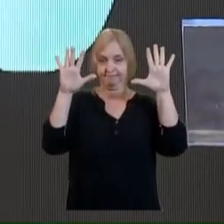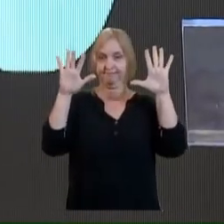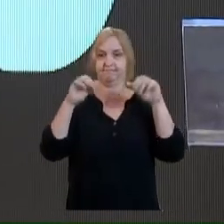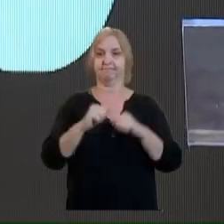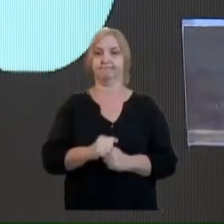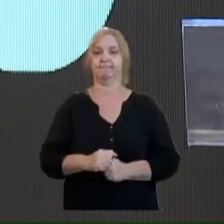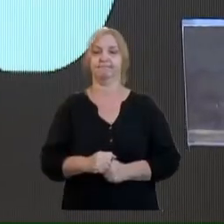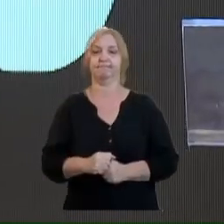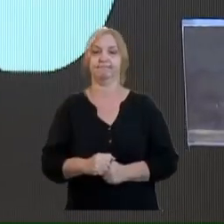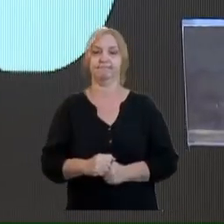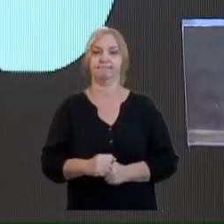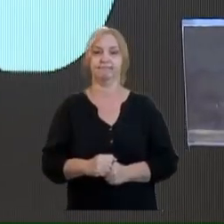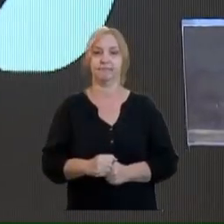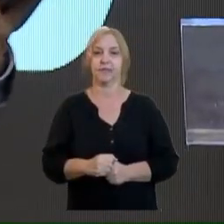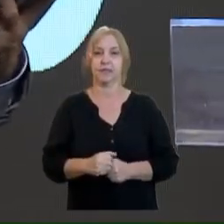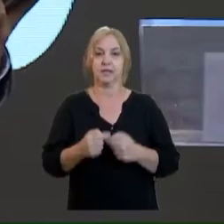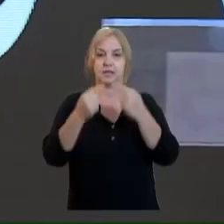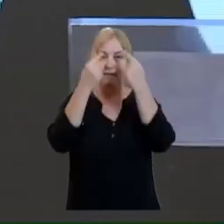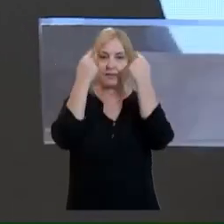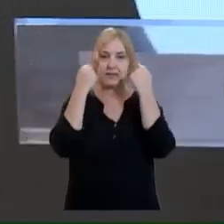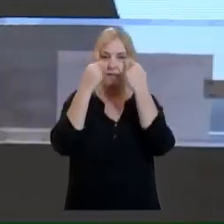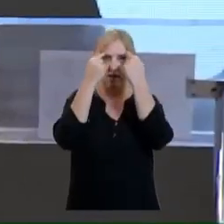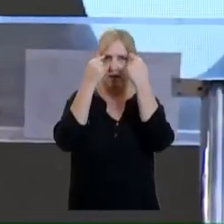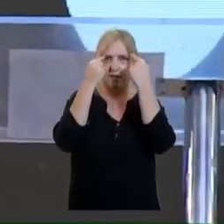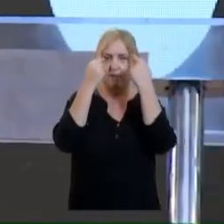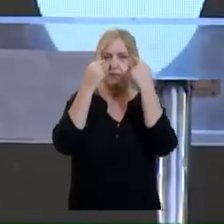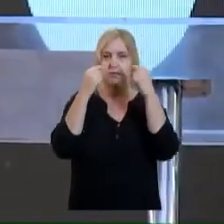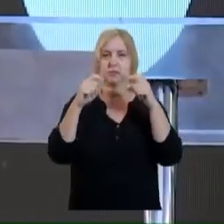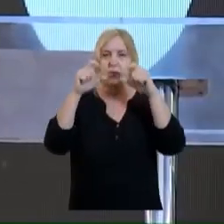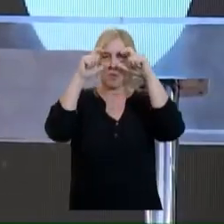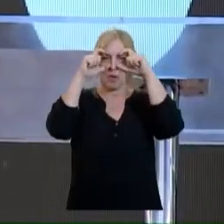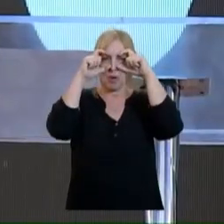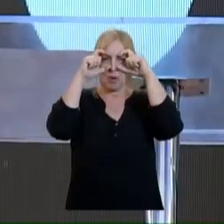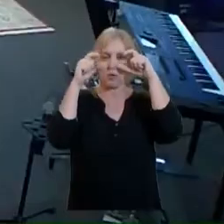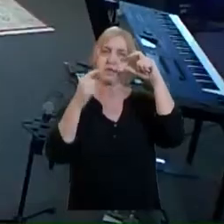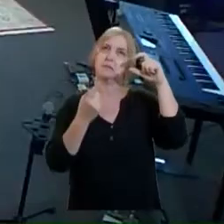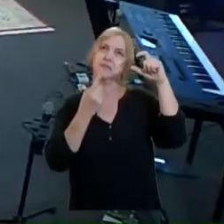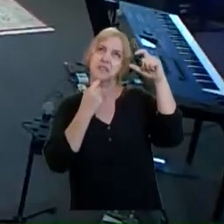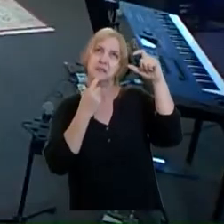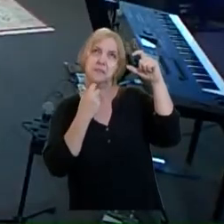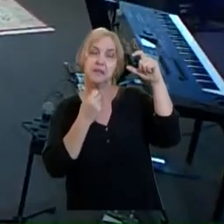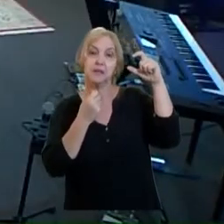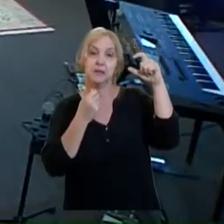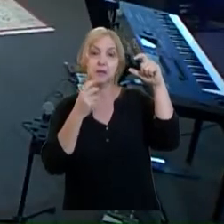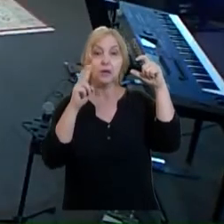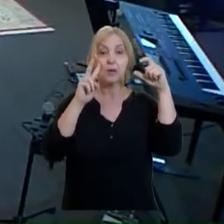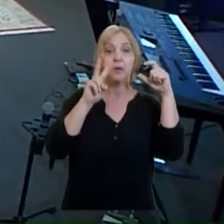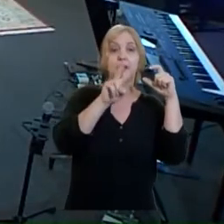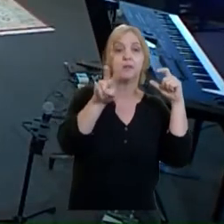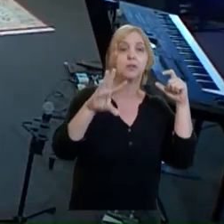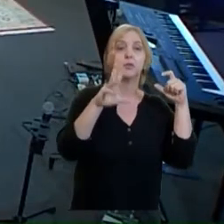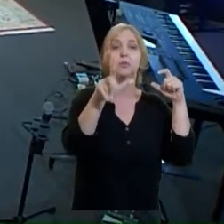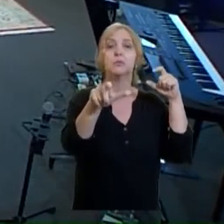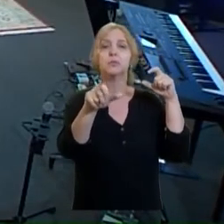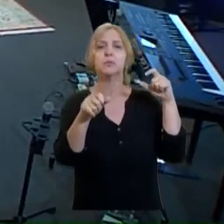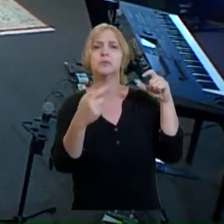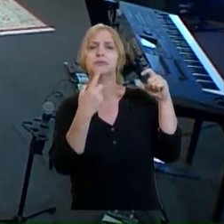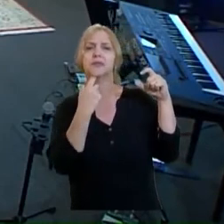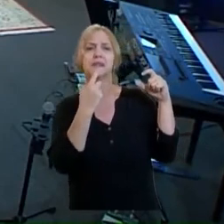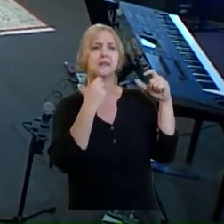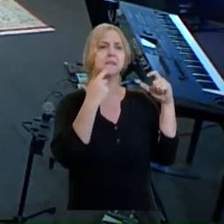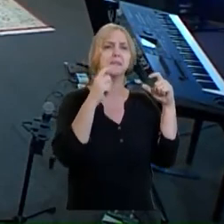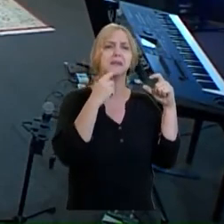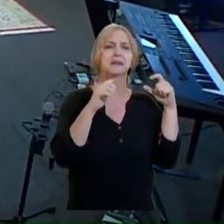incolores. Se as lentes dos meus óculos fossem vermelhas, eu estaria vendo vocês todos aqui